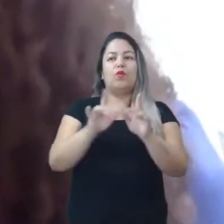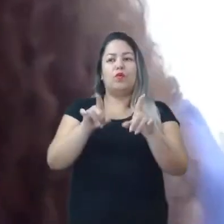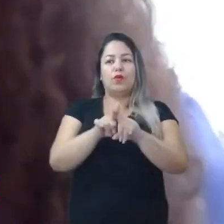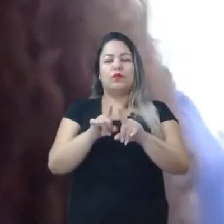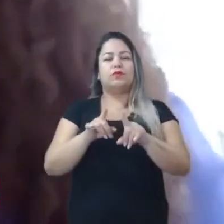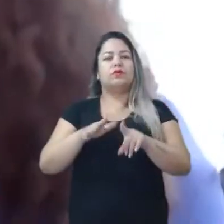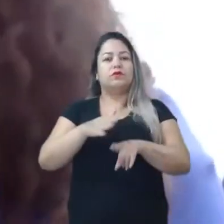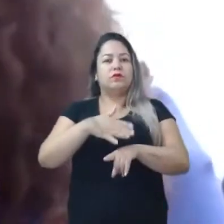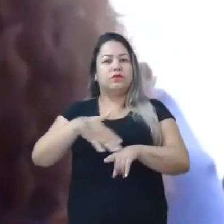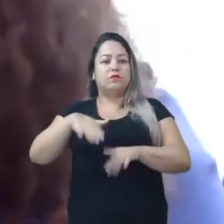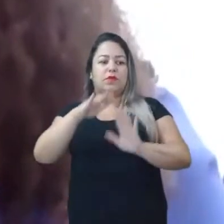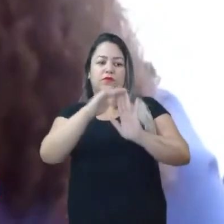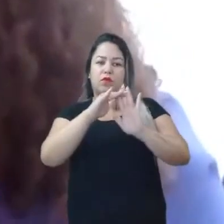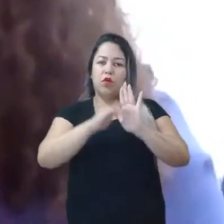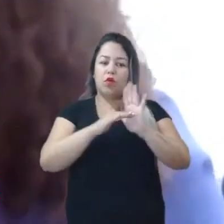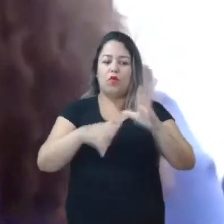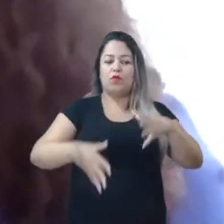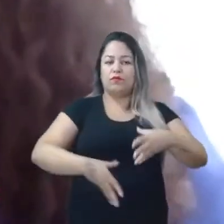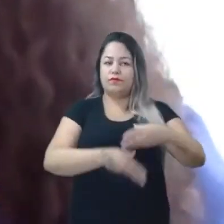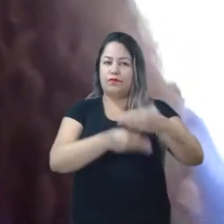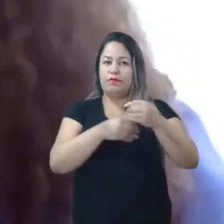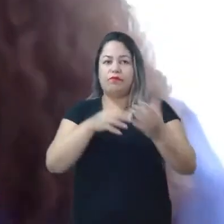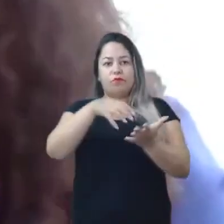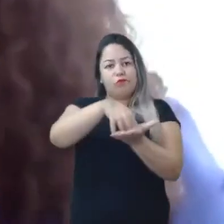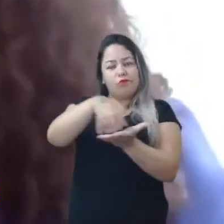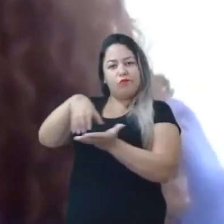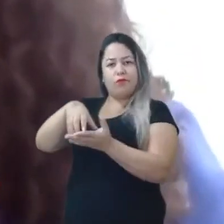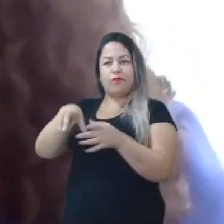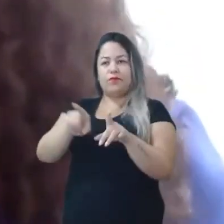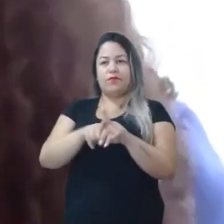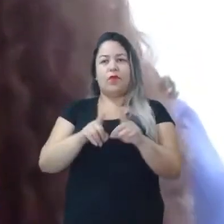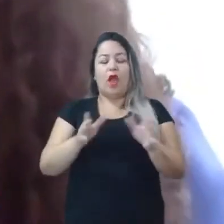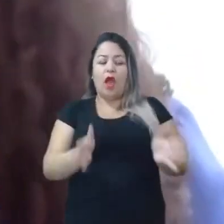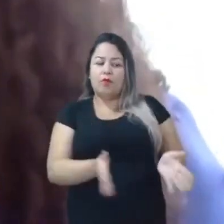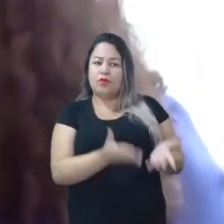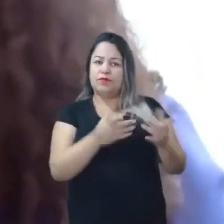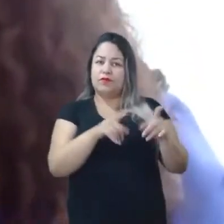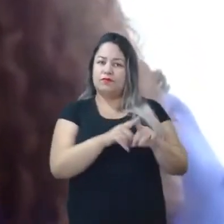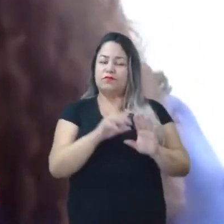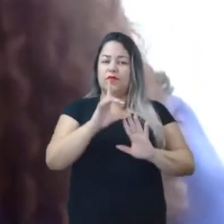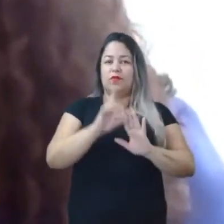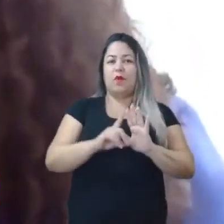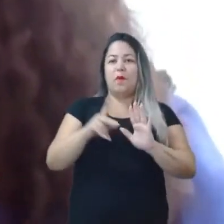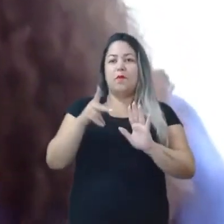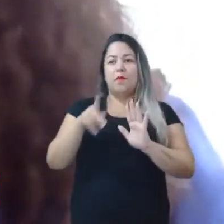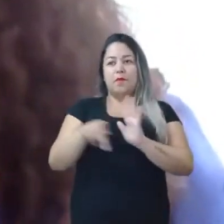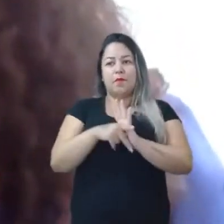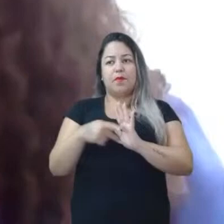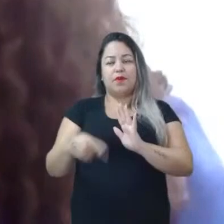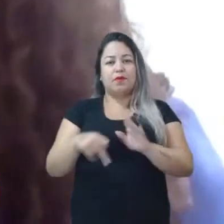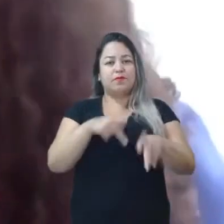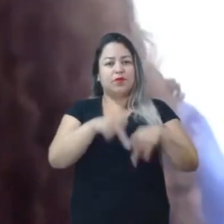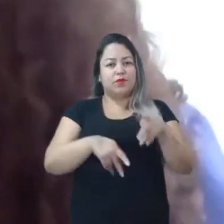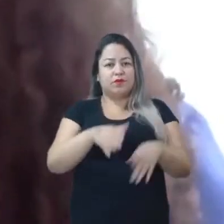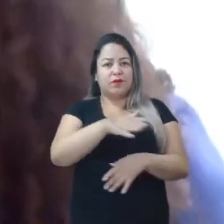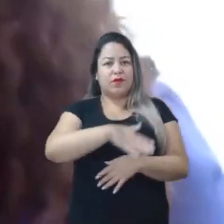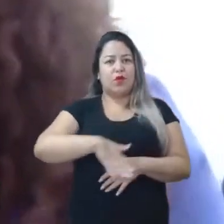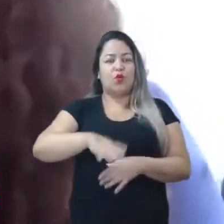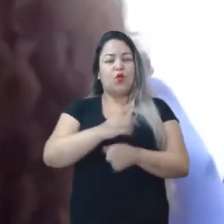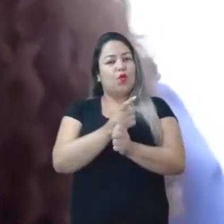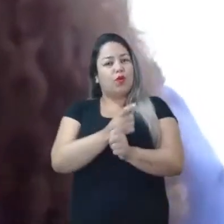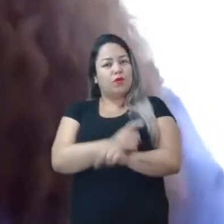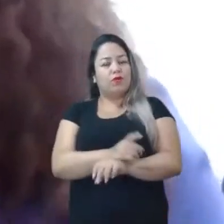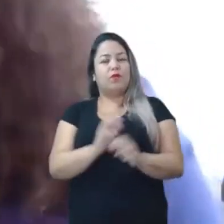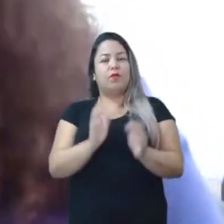conjunto de medidas que englobam diversos setores que são voltados à promoção de direito para a população quilombola,